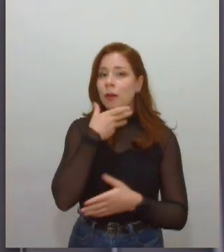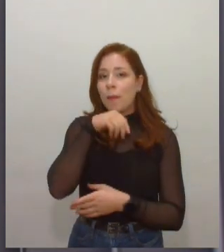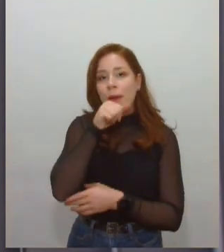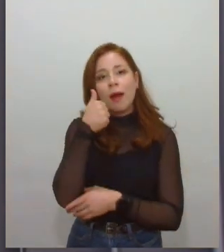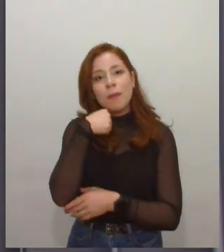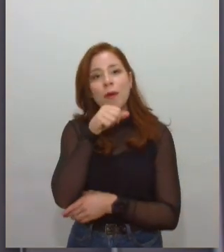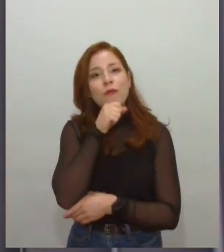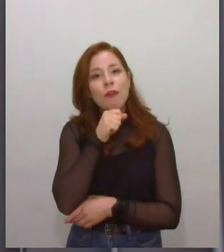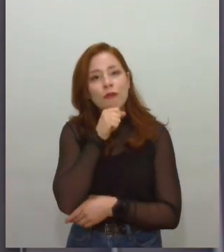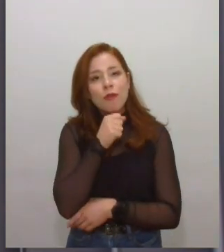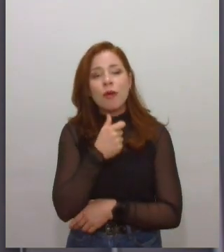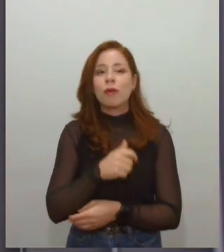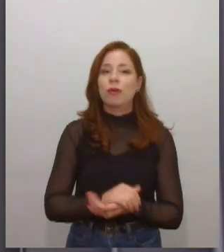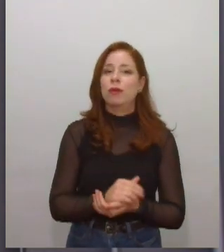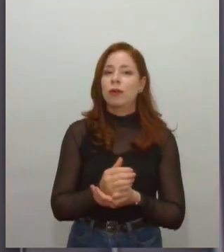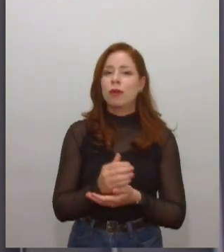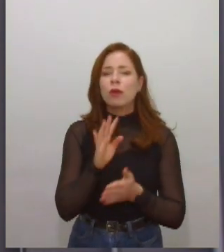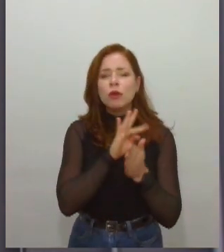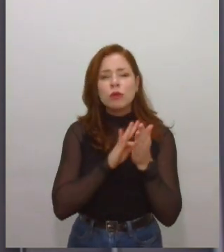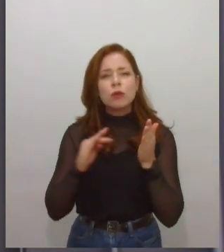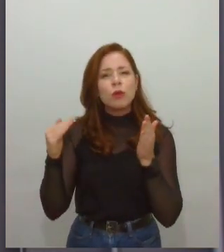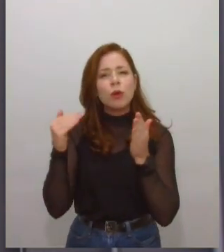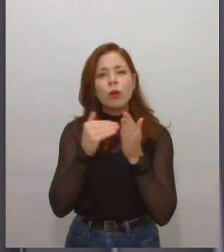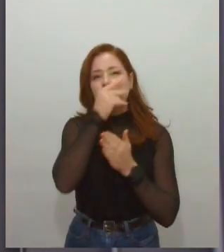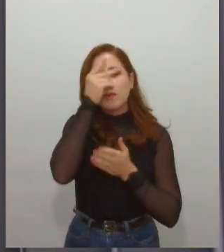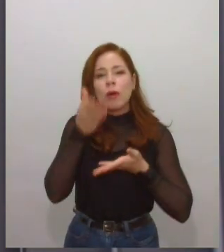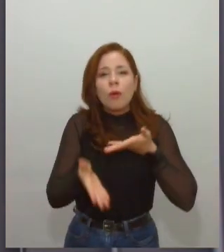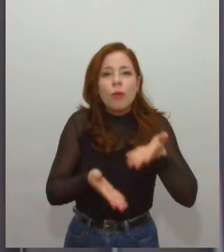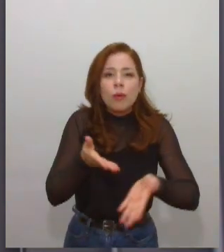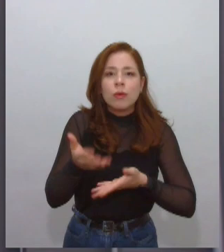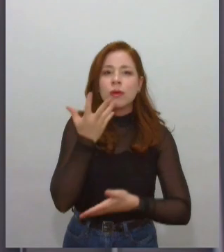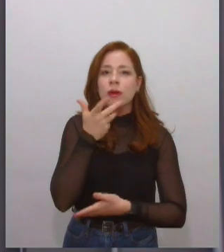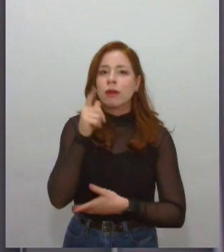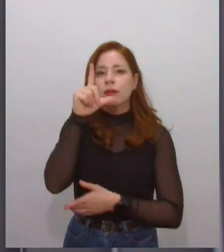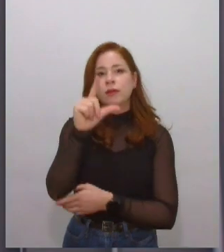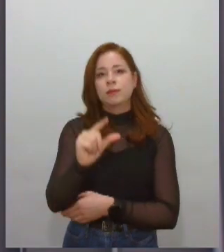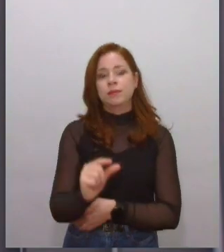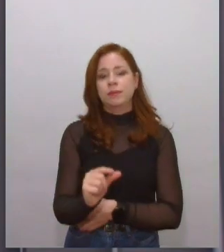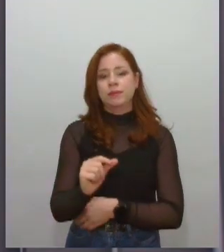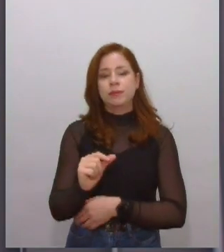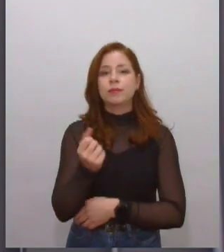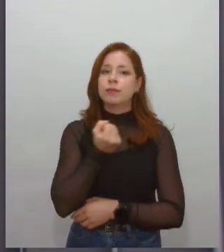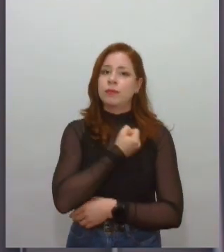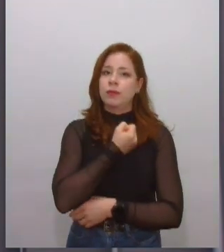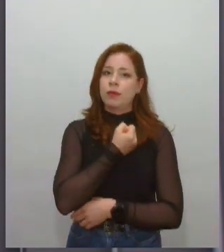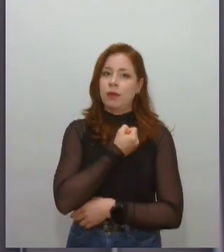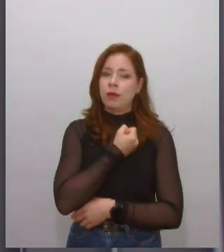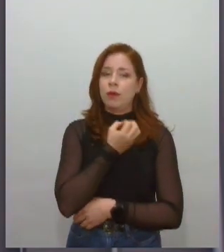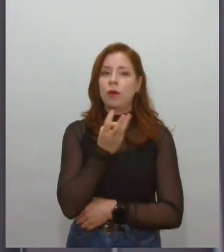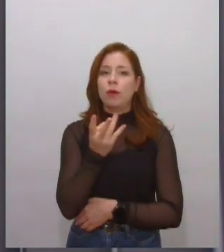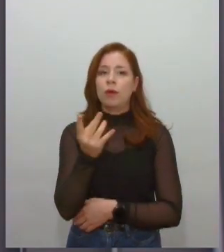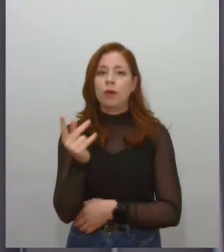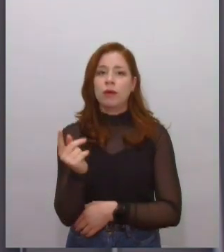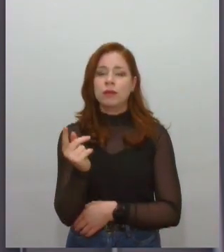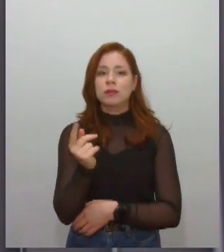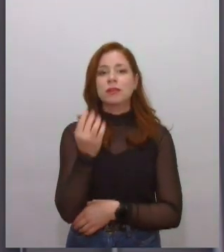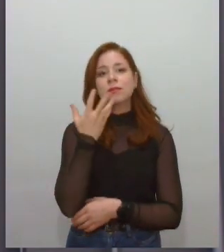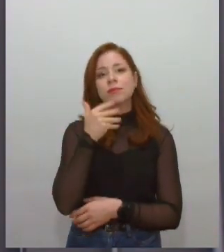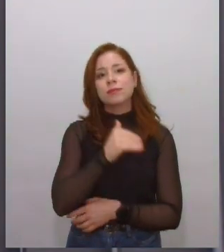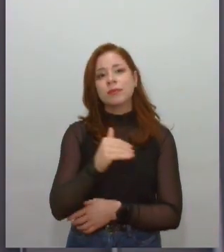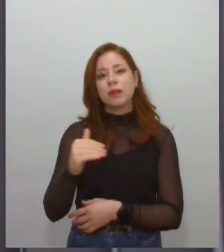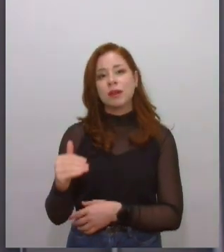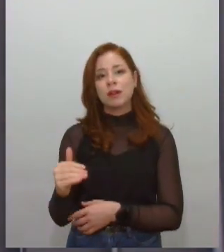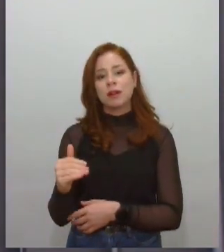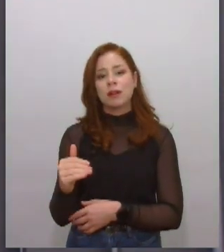pessoas que cuidam das crianças, né? Para a gente diminuir esse número de obesidade e diabetes tipo 2 também. A gente agradece